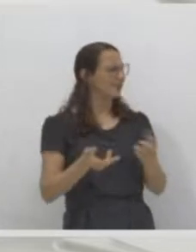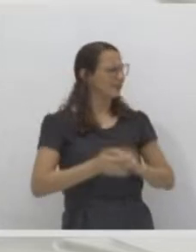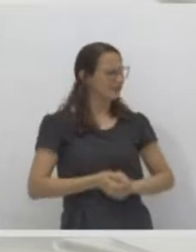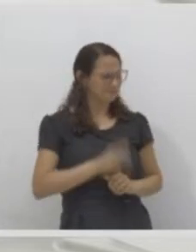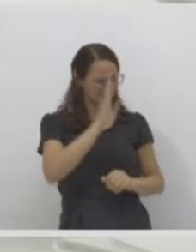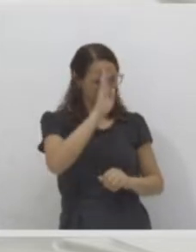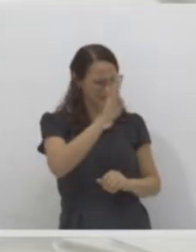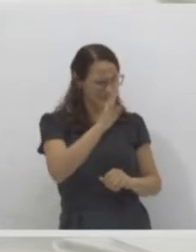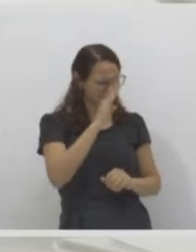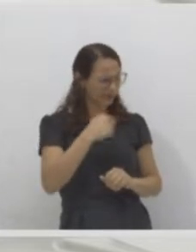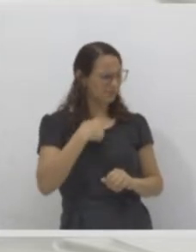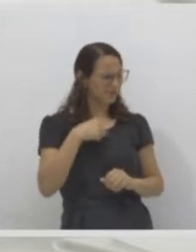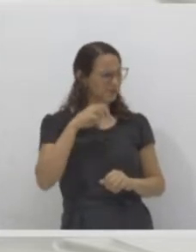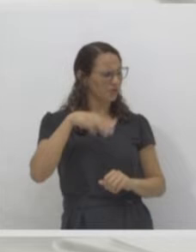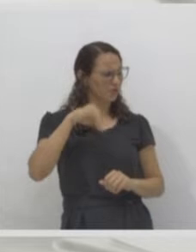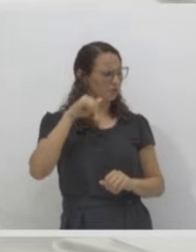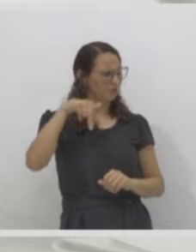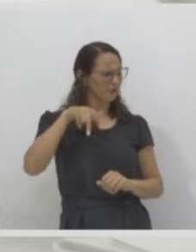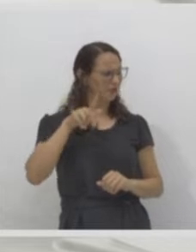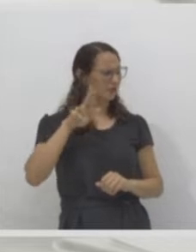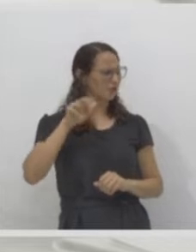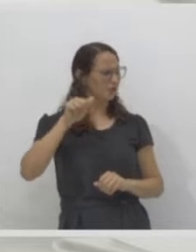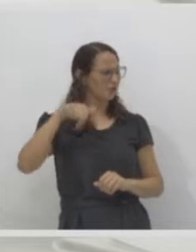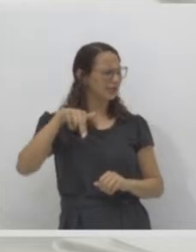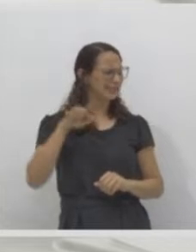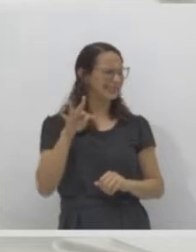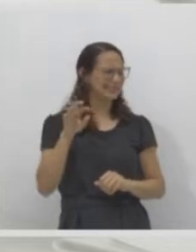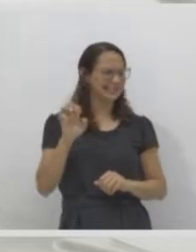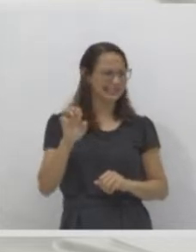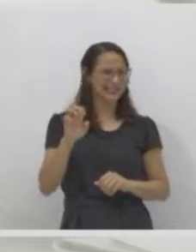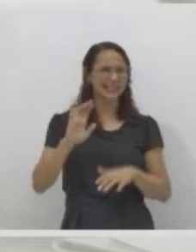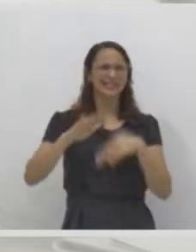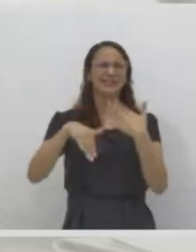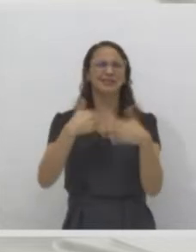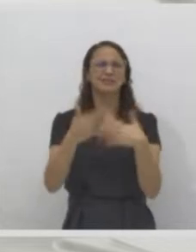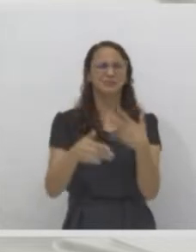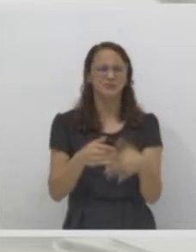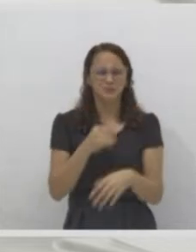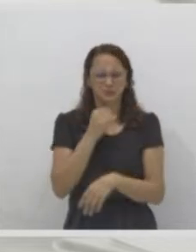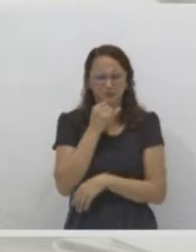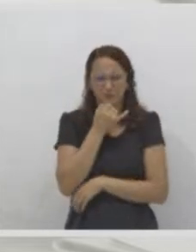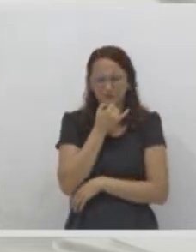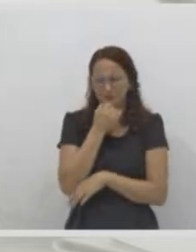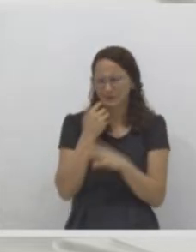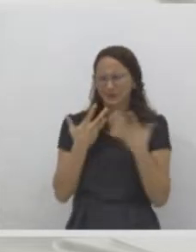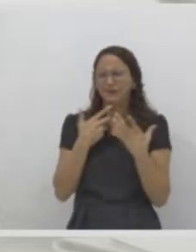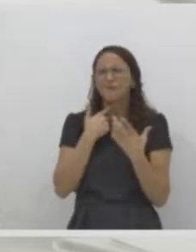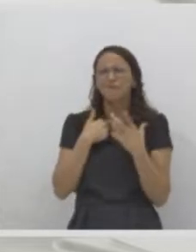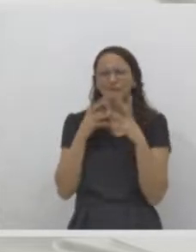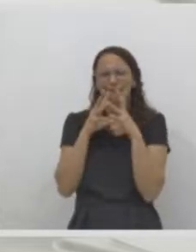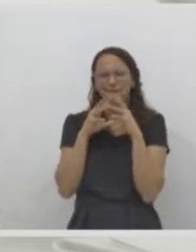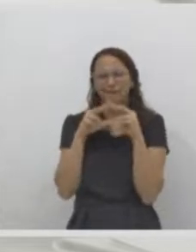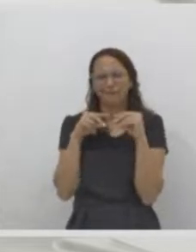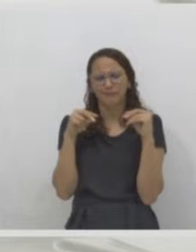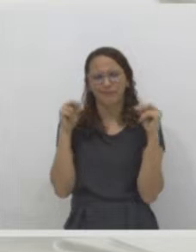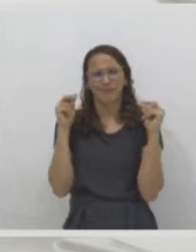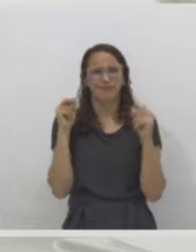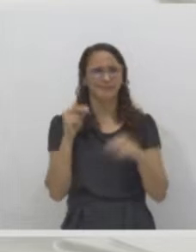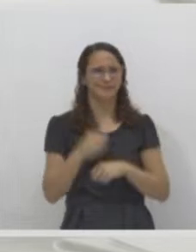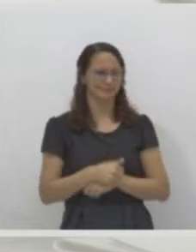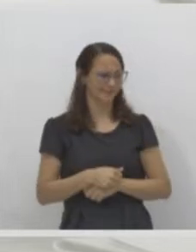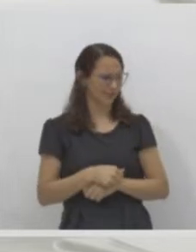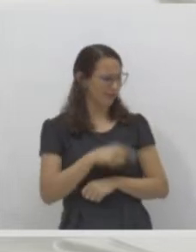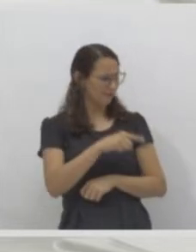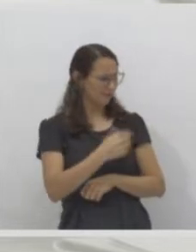no minguante. Daí entro numa fossa tão grande que só quero sumir. Vocês me chamam de